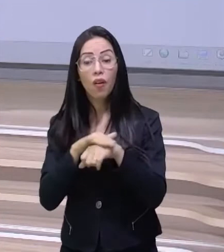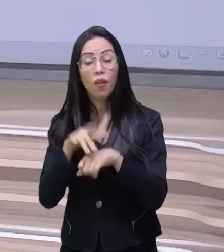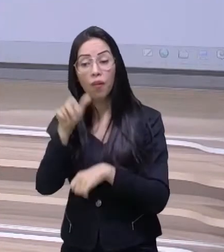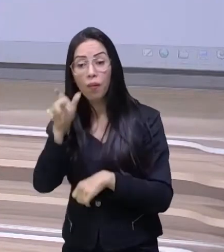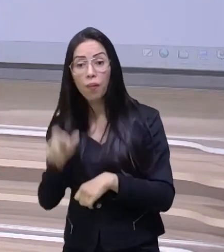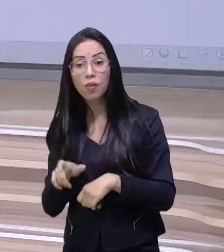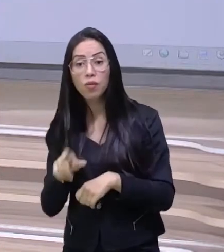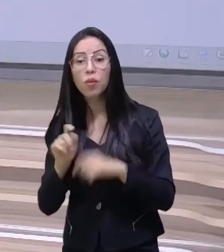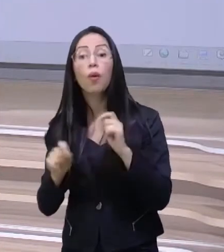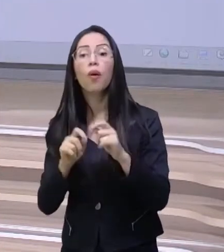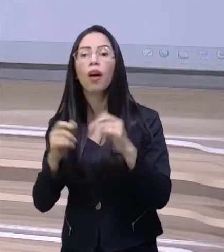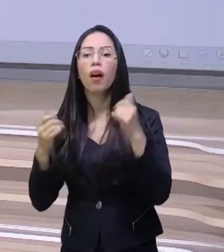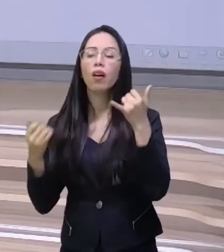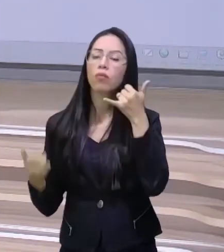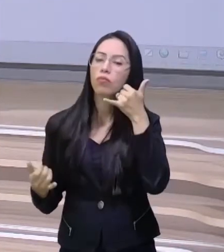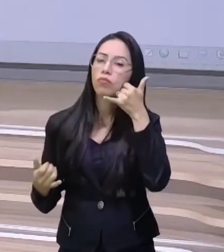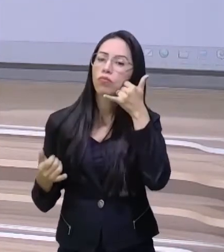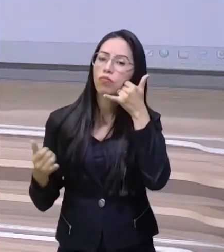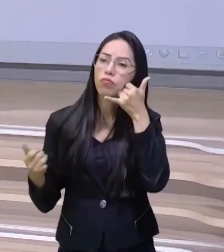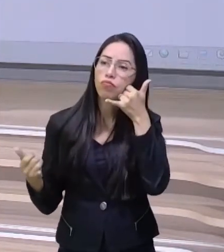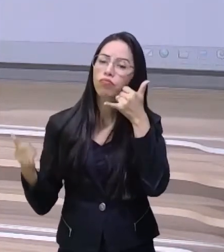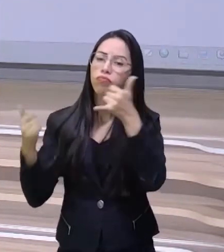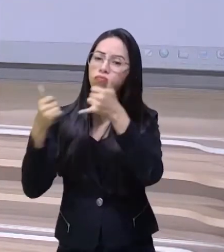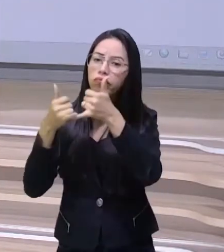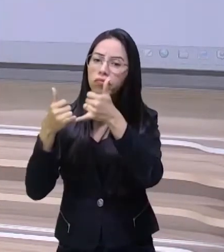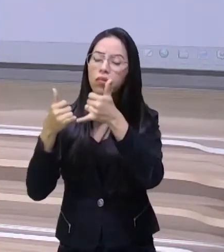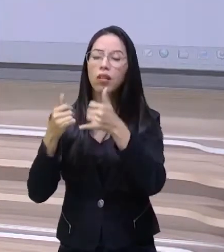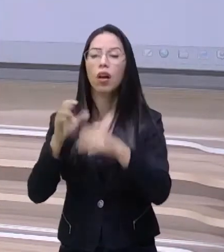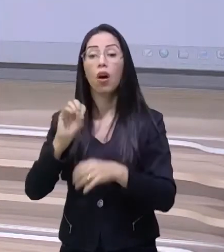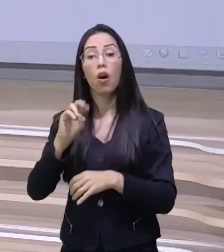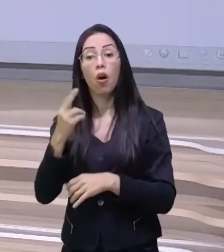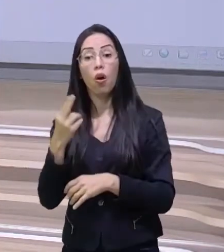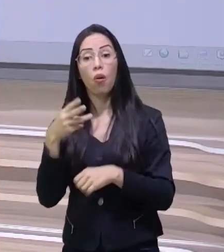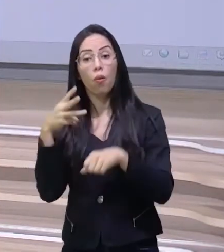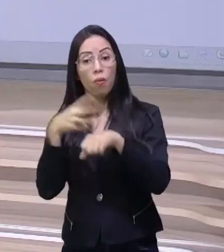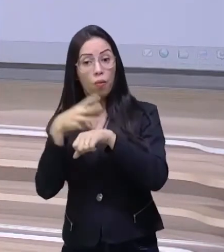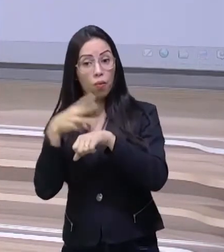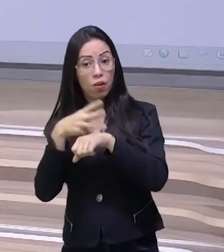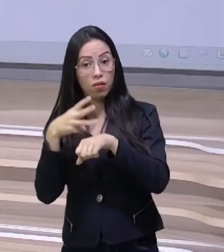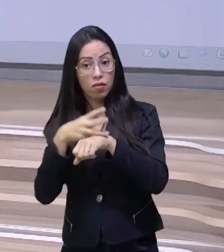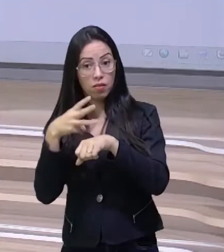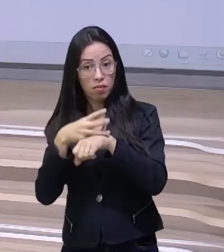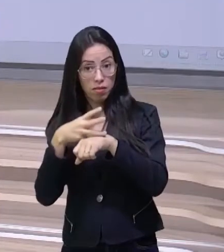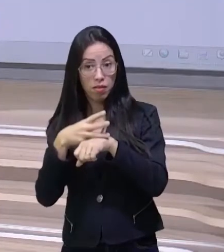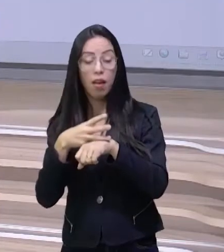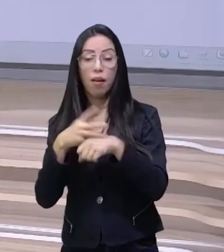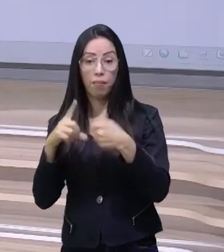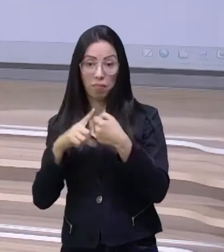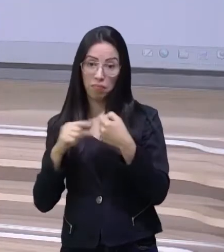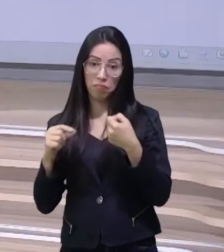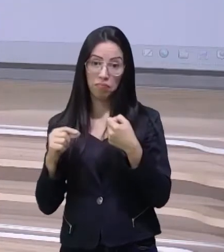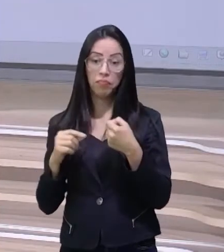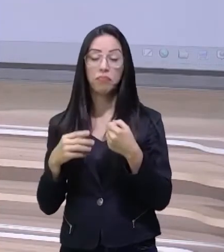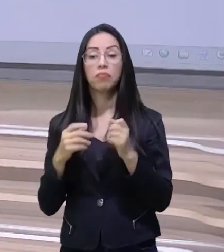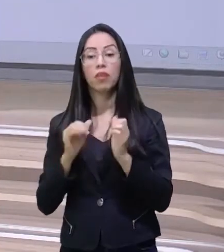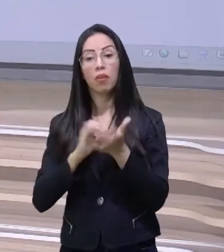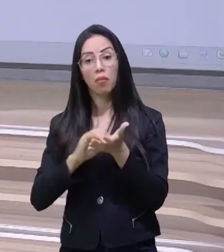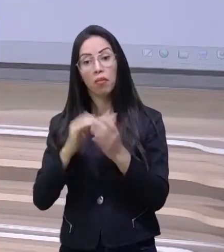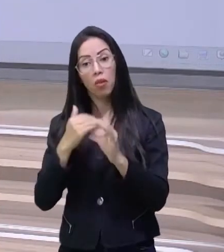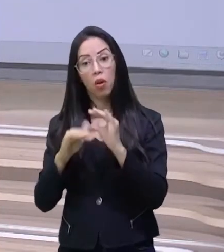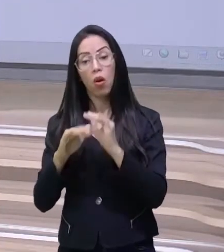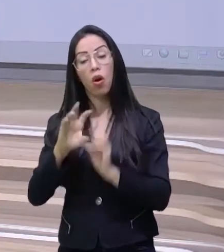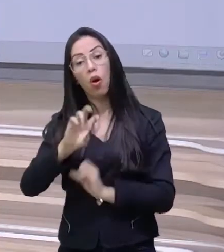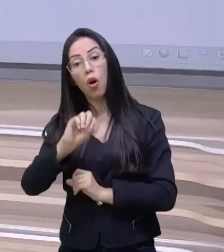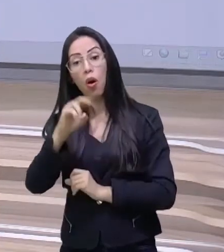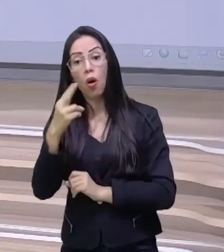um WhatsApp, que é muito chique, né? Ou então, o que é melhor ainda? Eu faço uma chamada de vídeo. Mesmo instante que eu